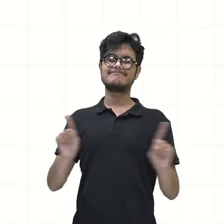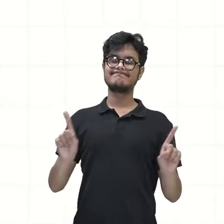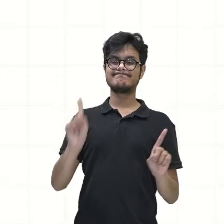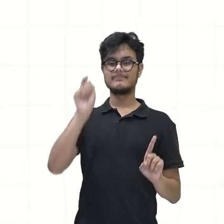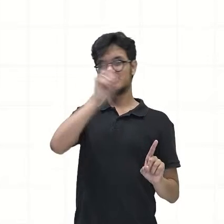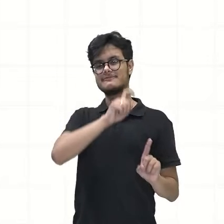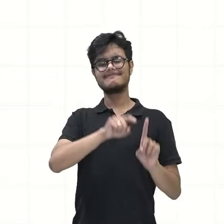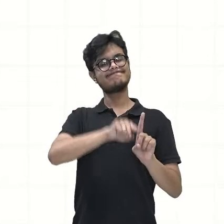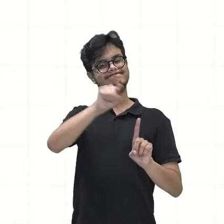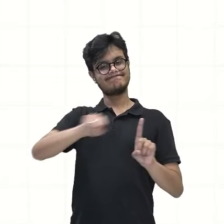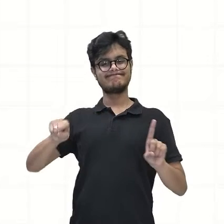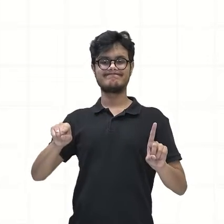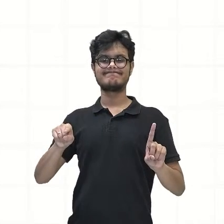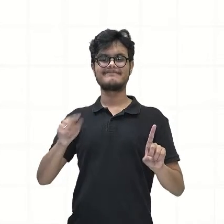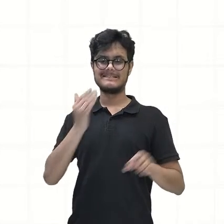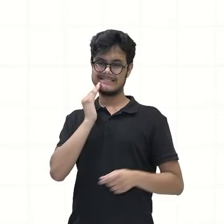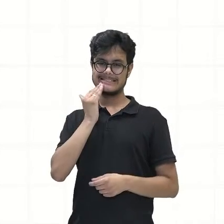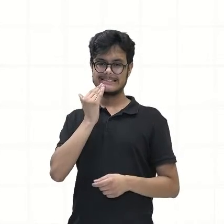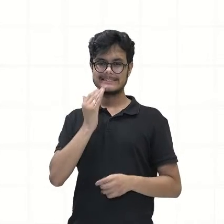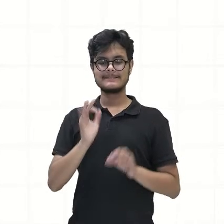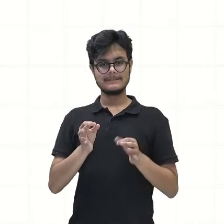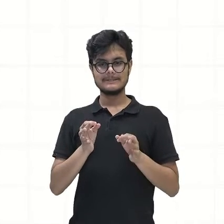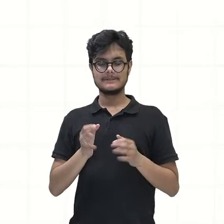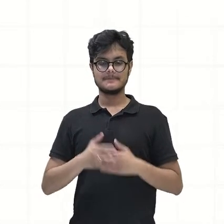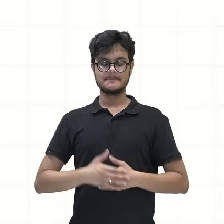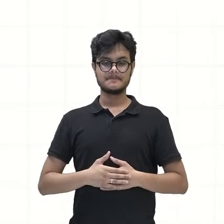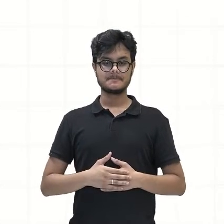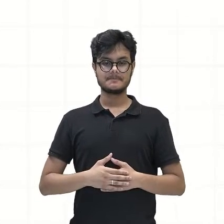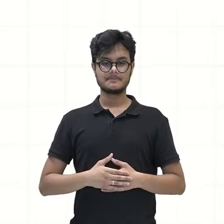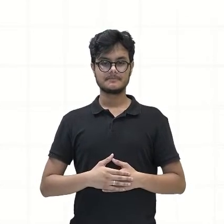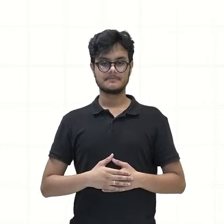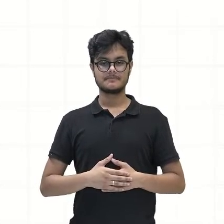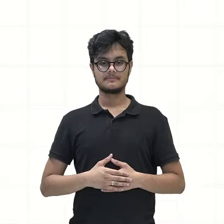quase impossível. Tudo bem? Ó,